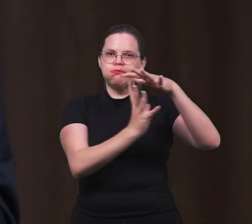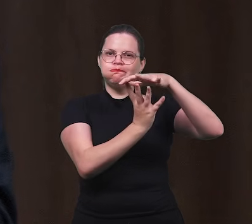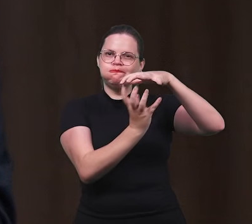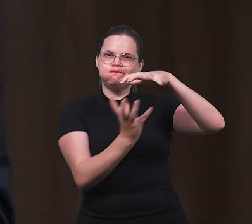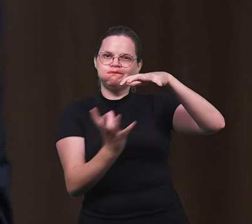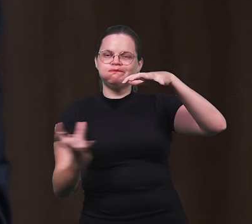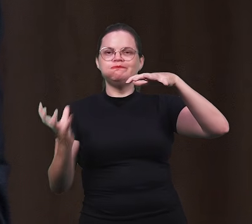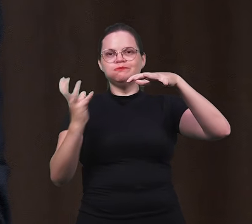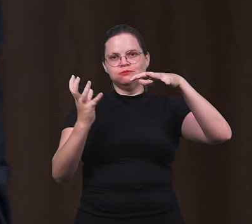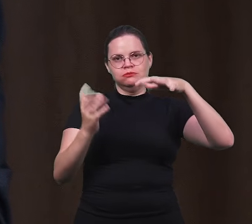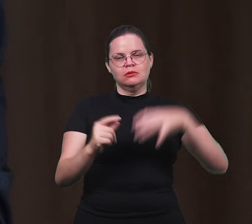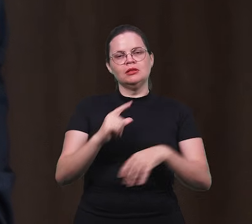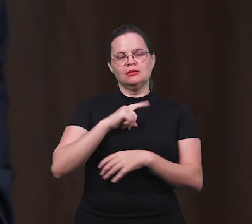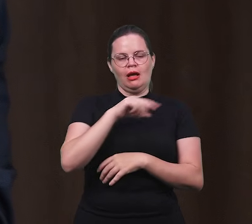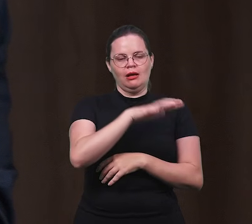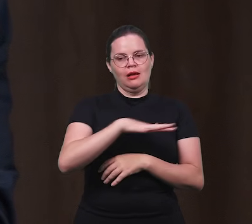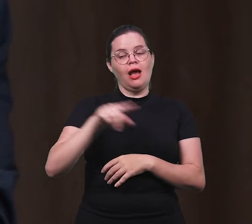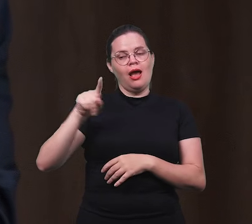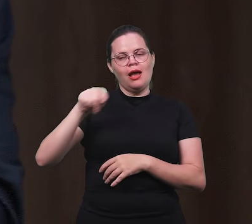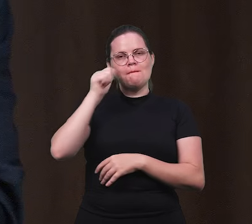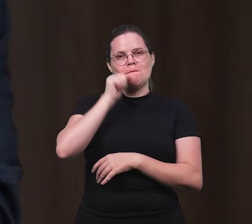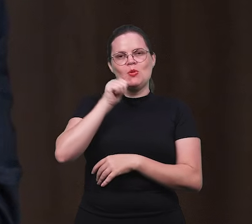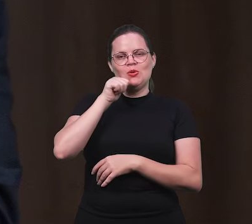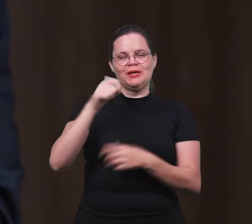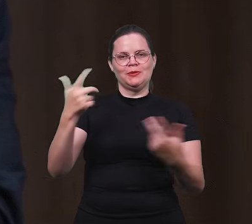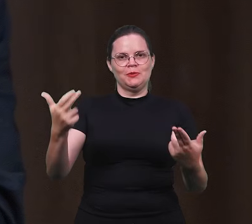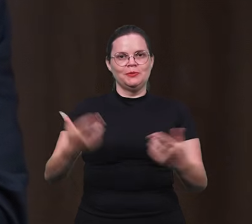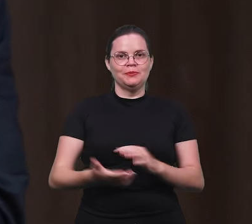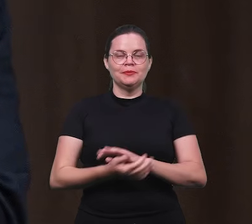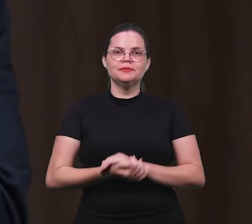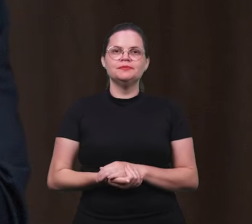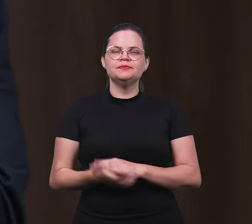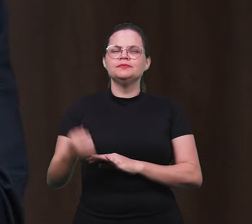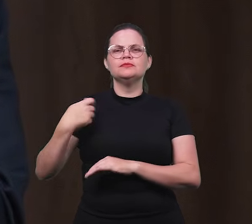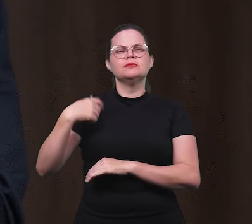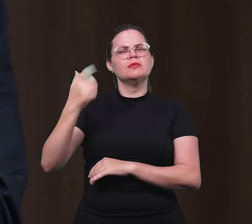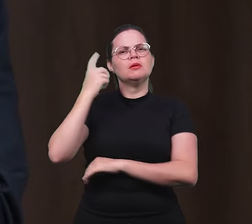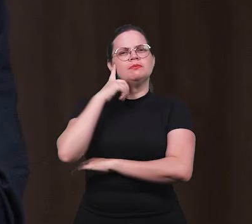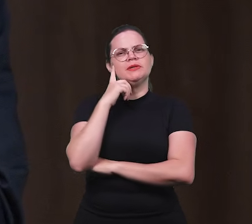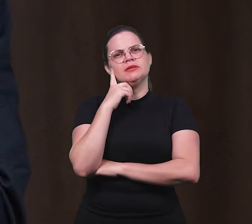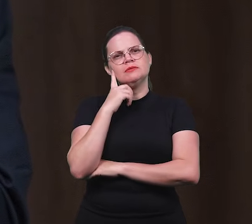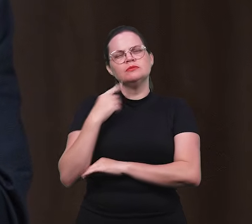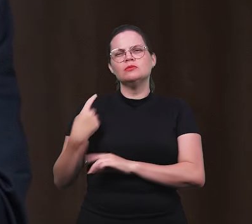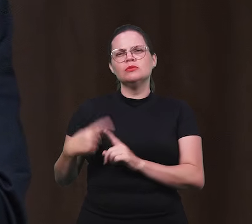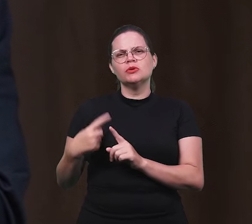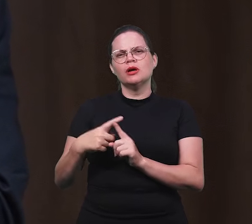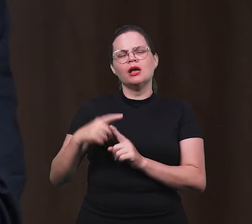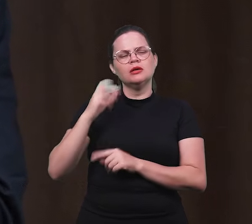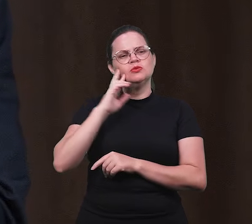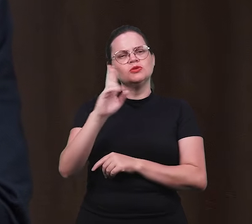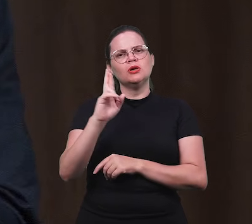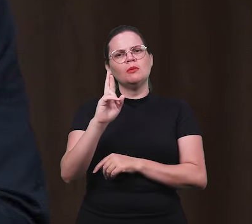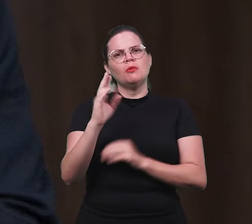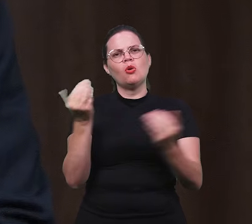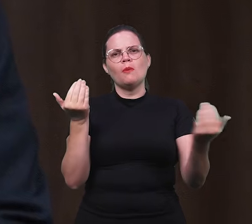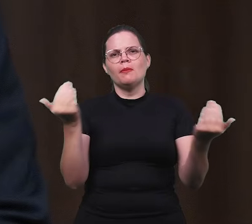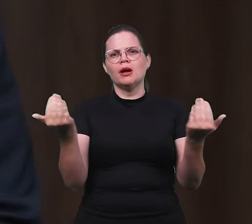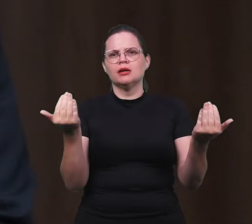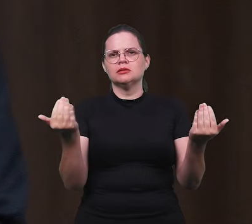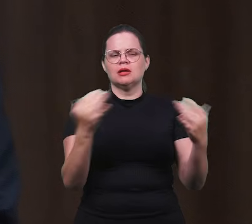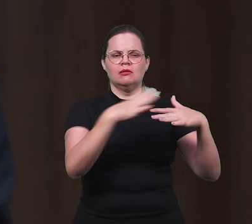Então, realmente, né, Guilherme, essa expressão ela traz assim, uma reflexão. A gente fica pensando por que o Senhor